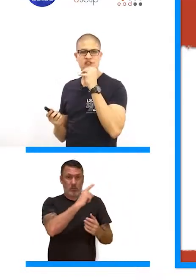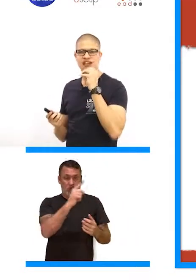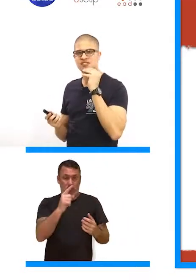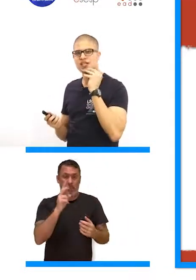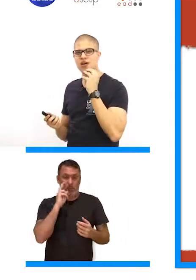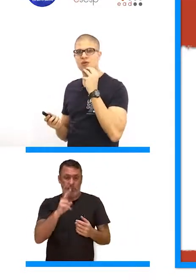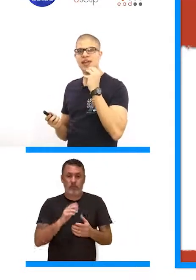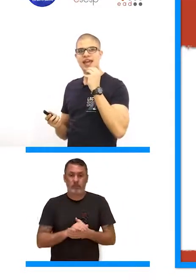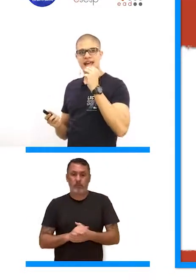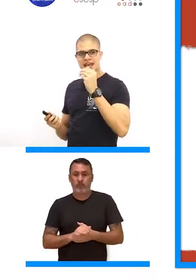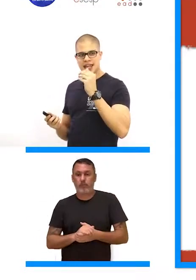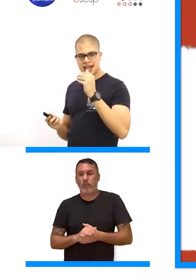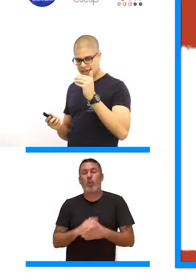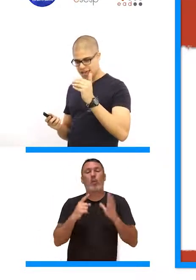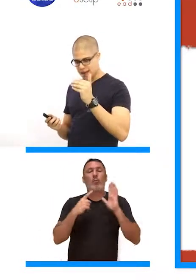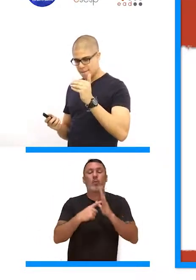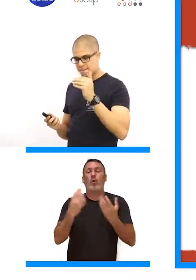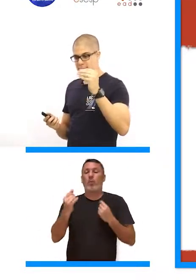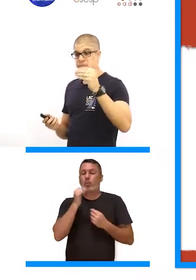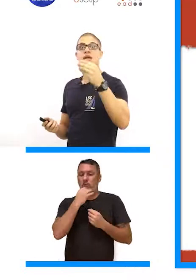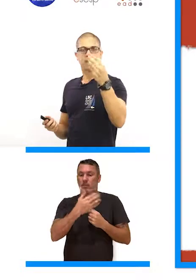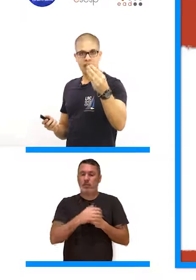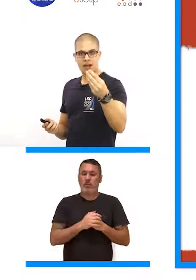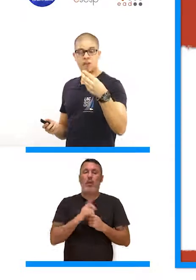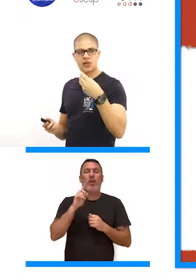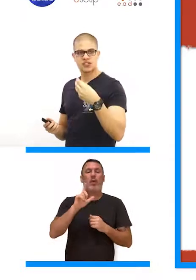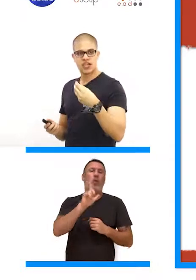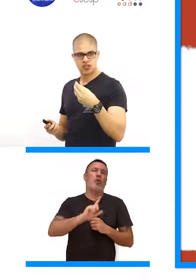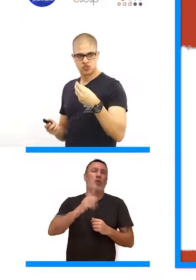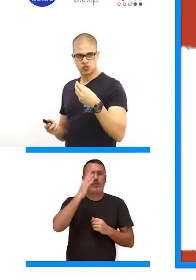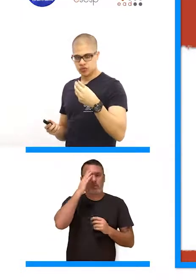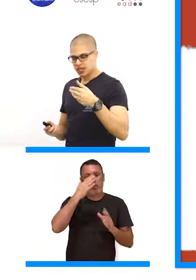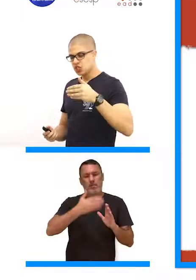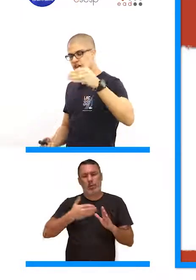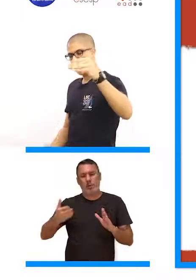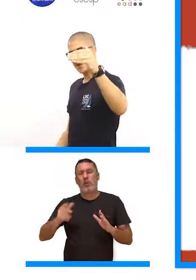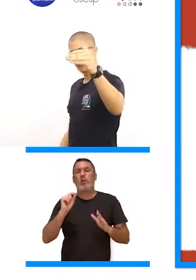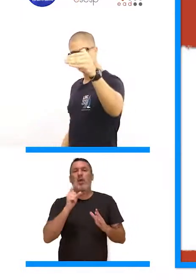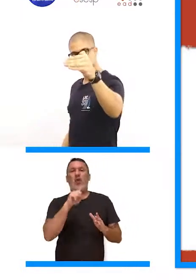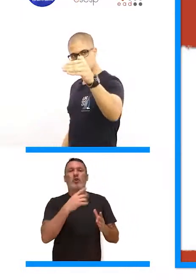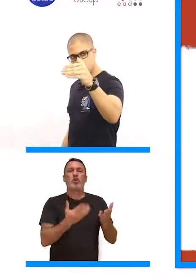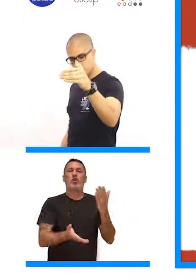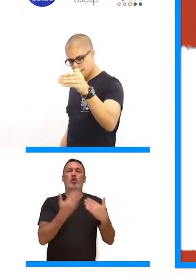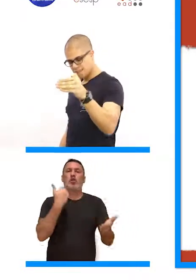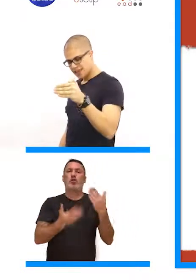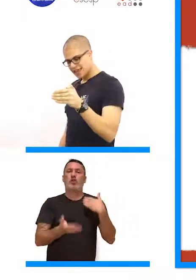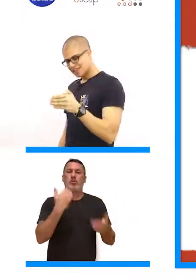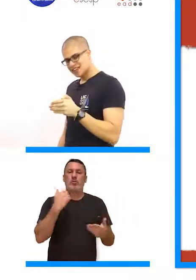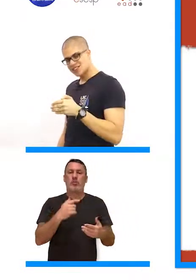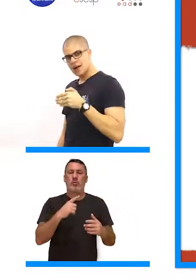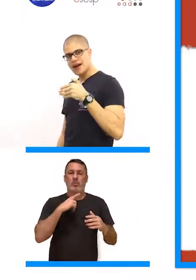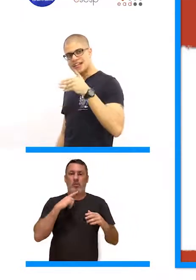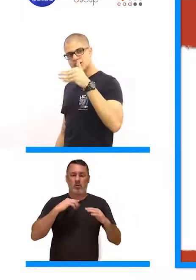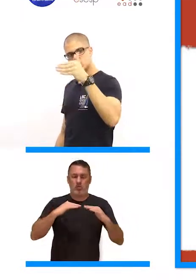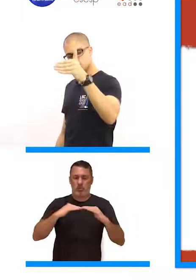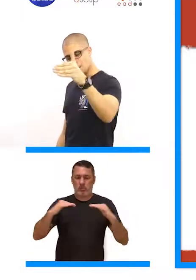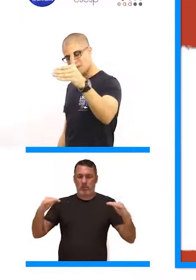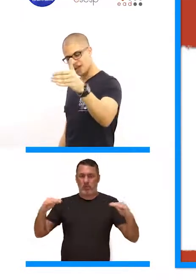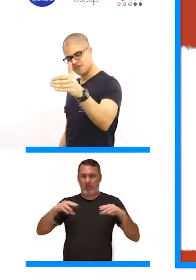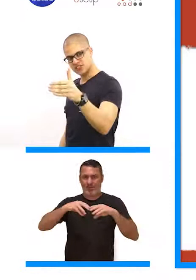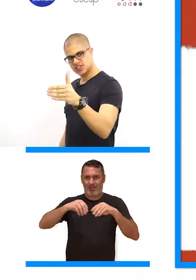que a lixiviação ela é, claro, um processo de remoção das